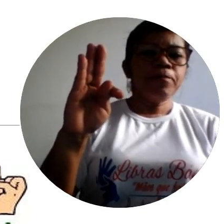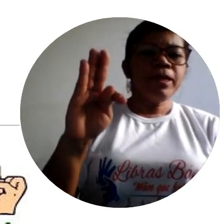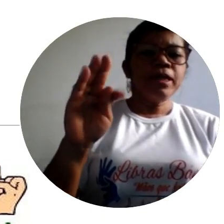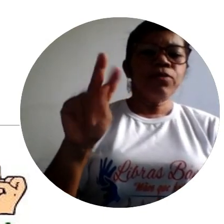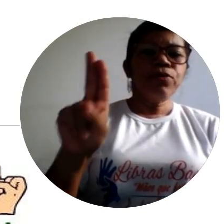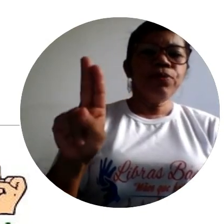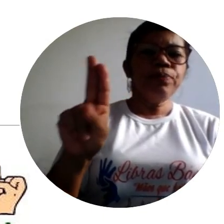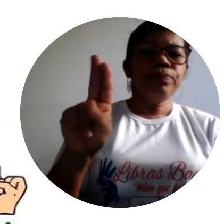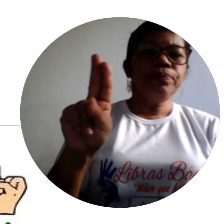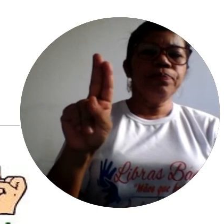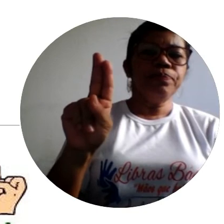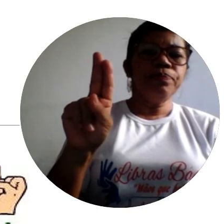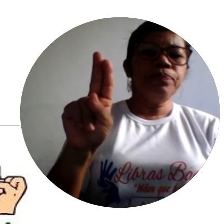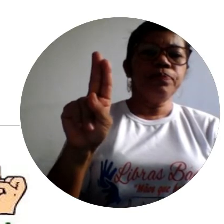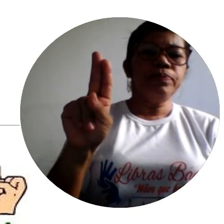Certo? Letra U.